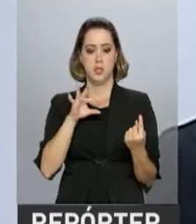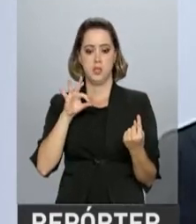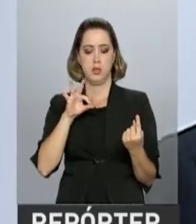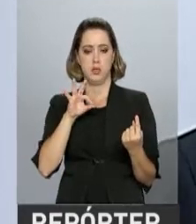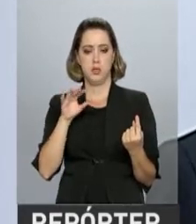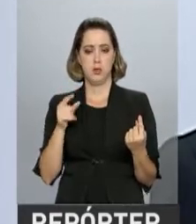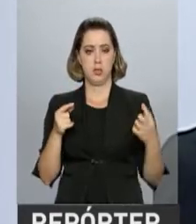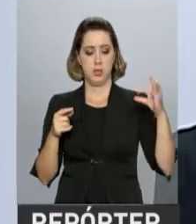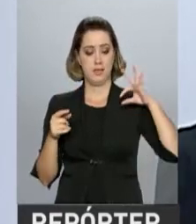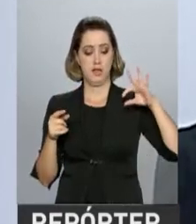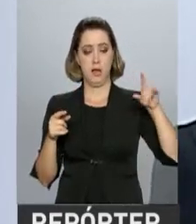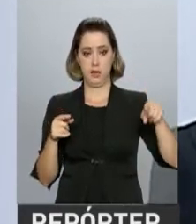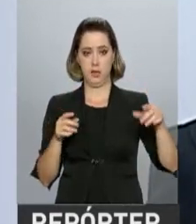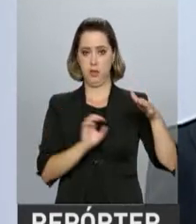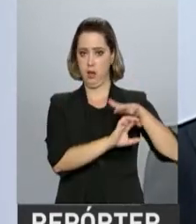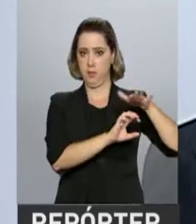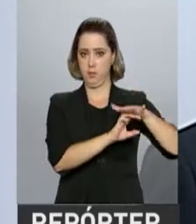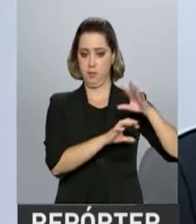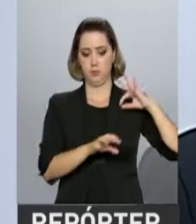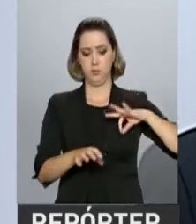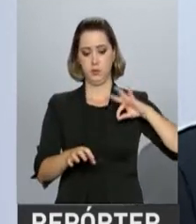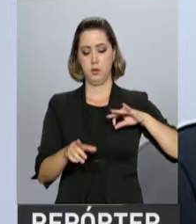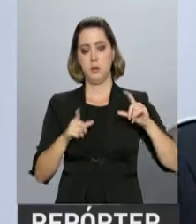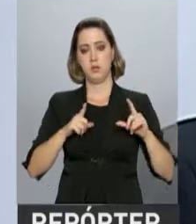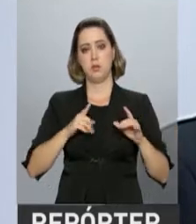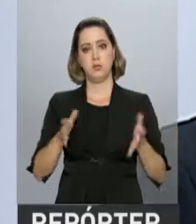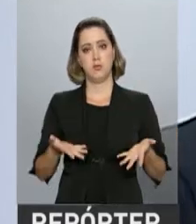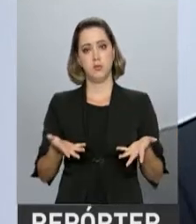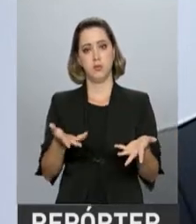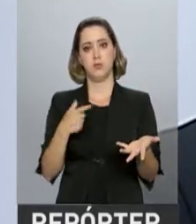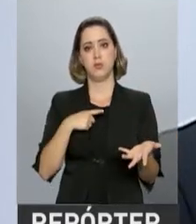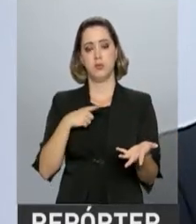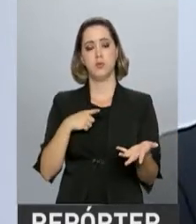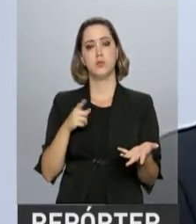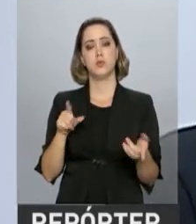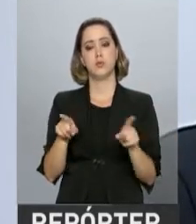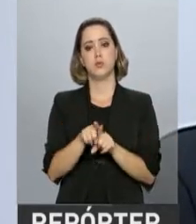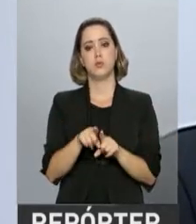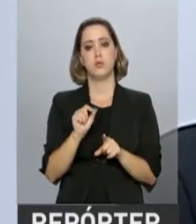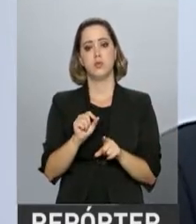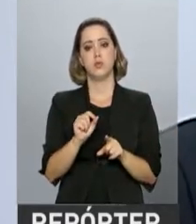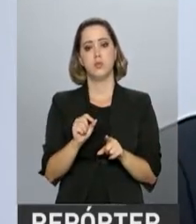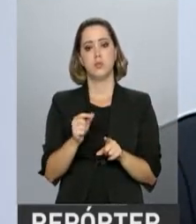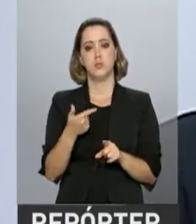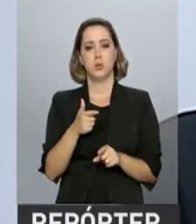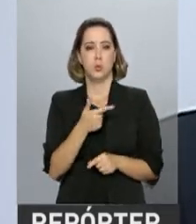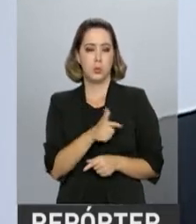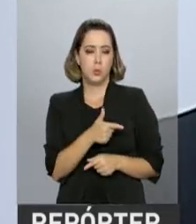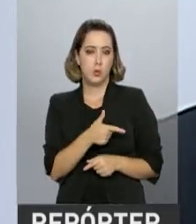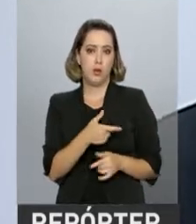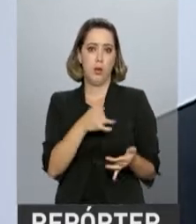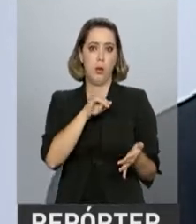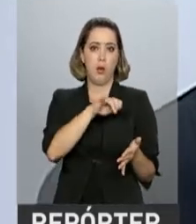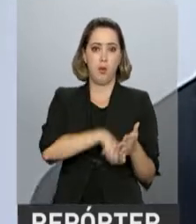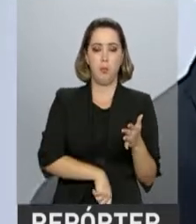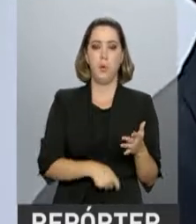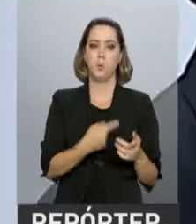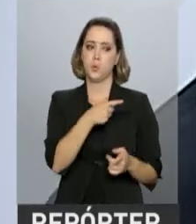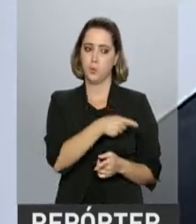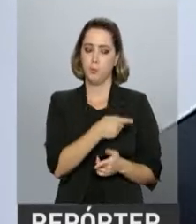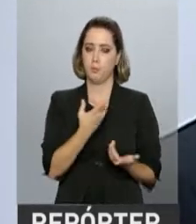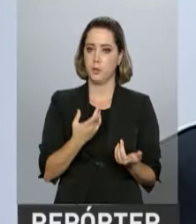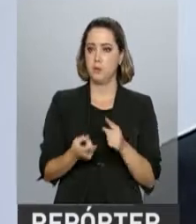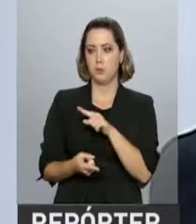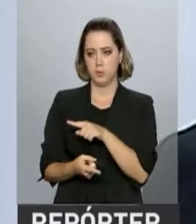ele tem uma um incentivo tributário então lança se lá como rendimentos isentos e não tributáveis ok professor qual a diferença